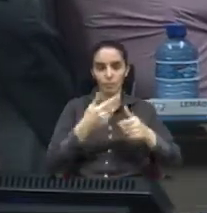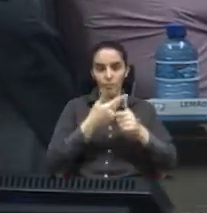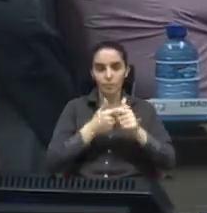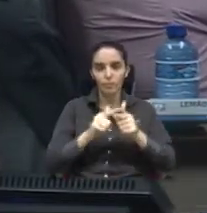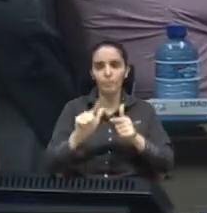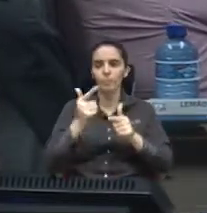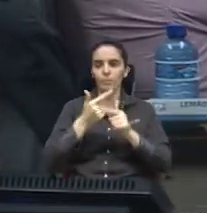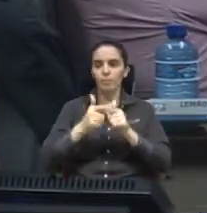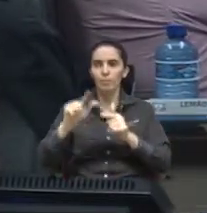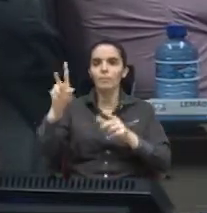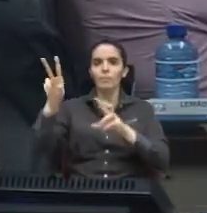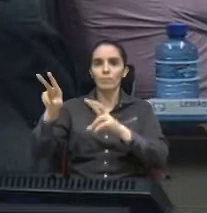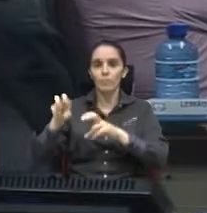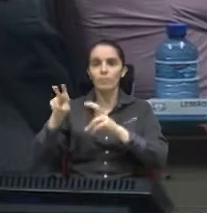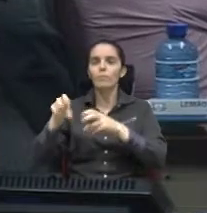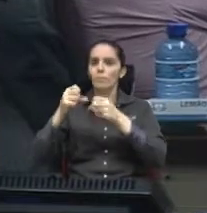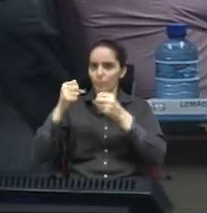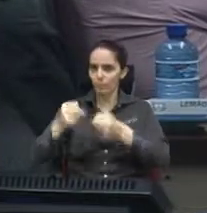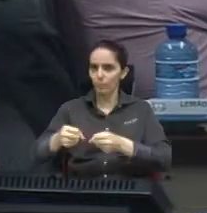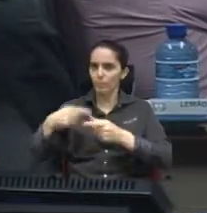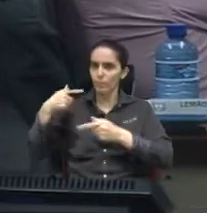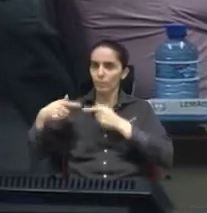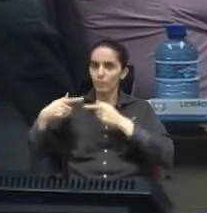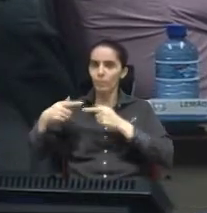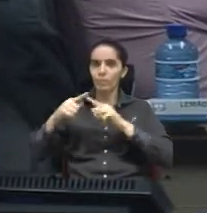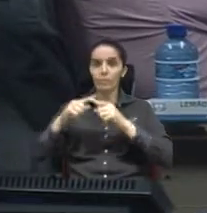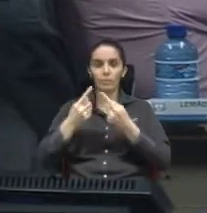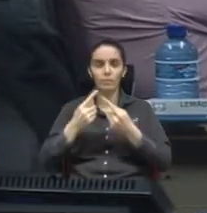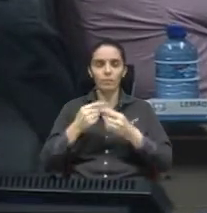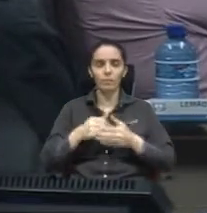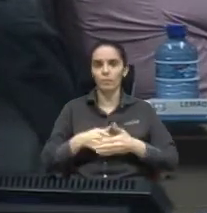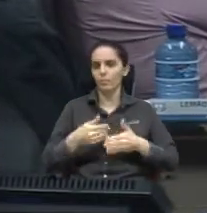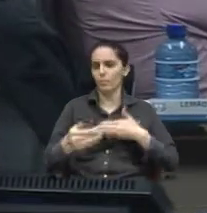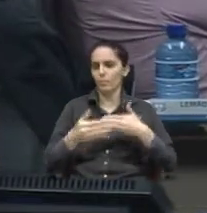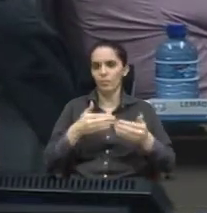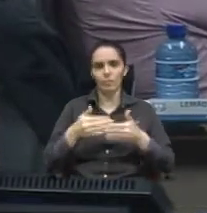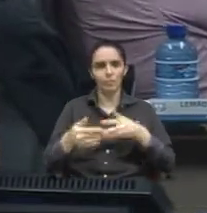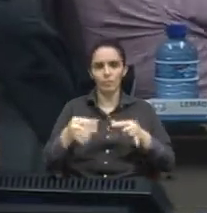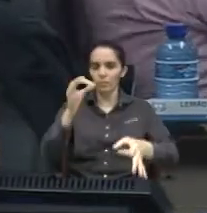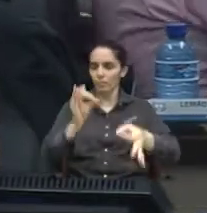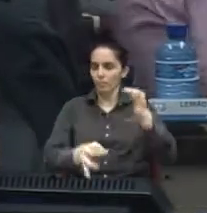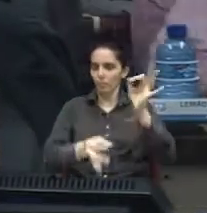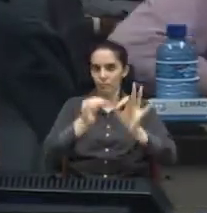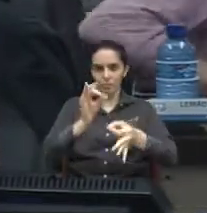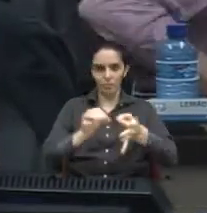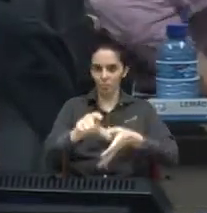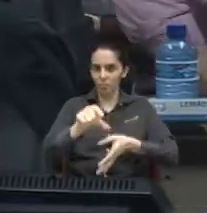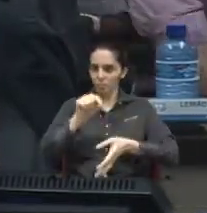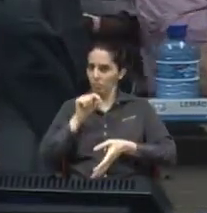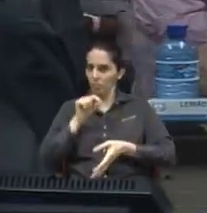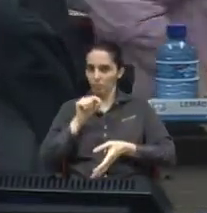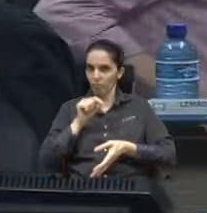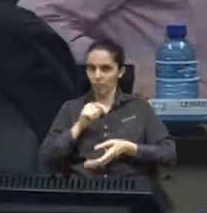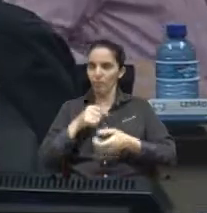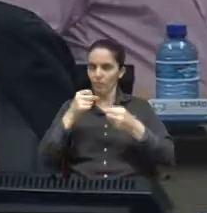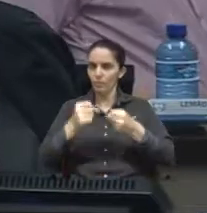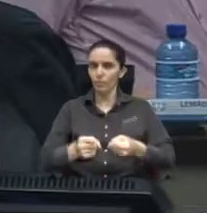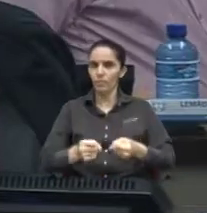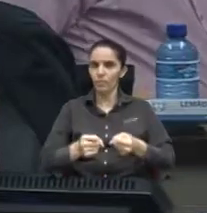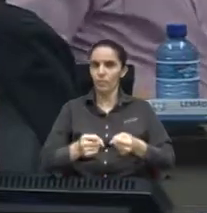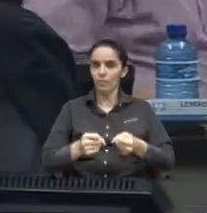é possível politicamente. Daí, independente da decisão judicial, Nós poderíamos até, entre aspas,